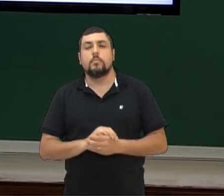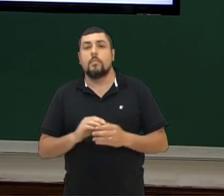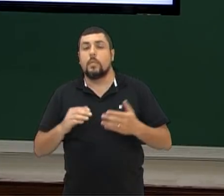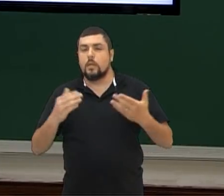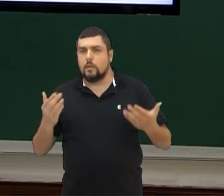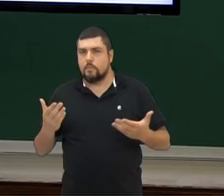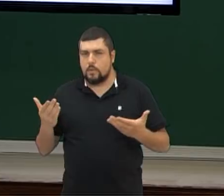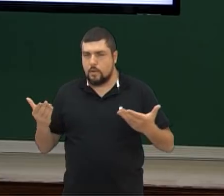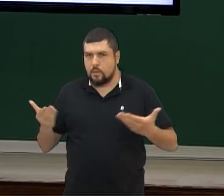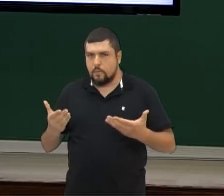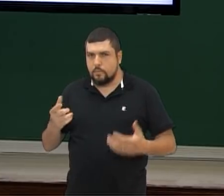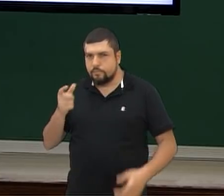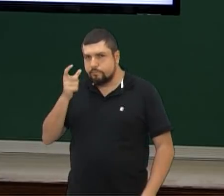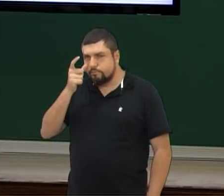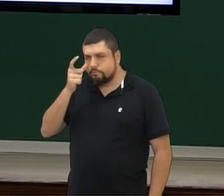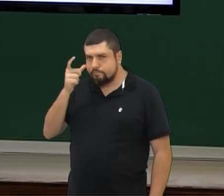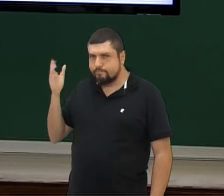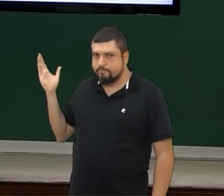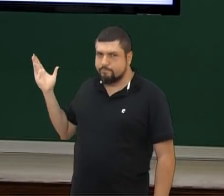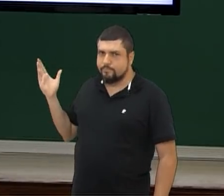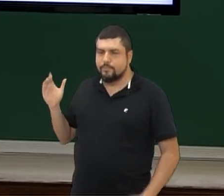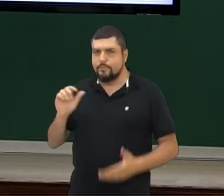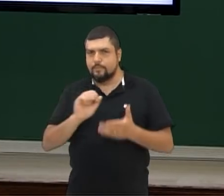primeiro exercício,